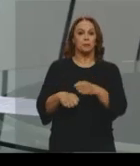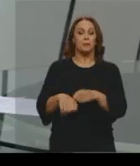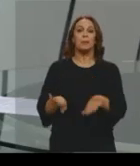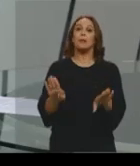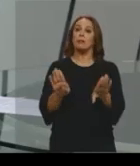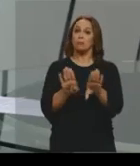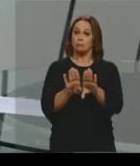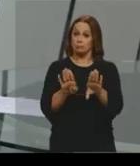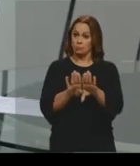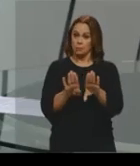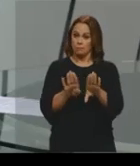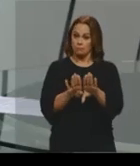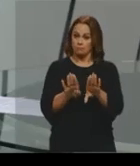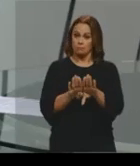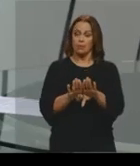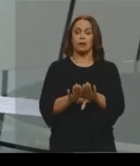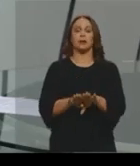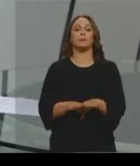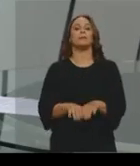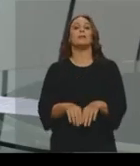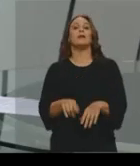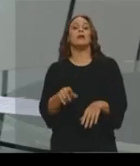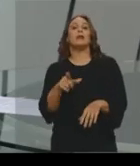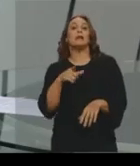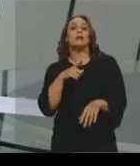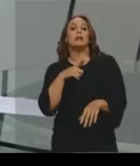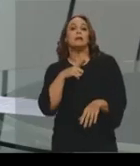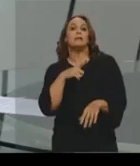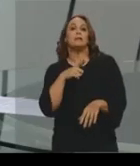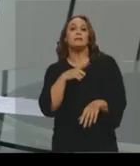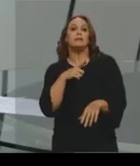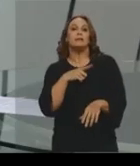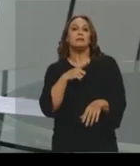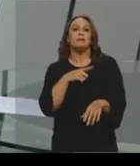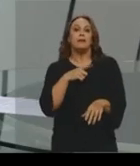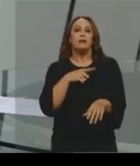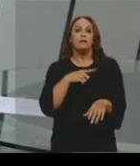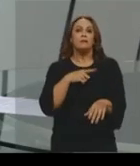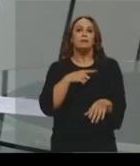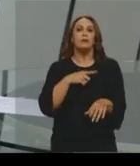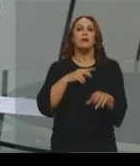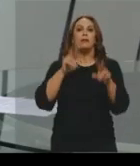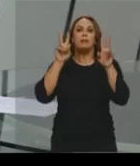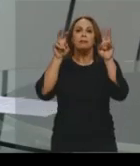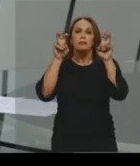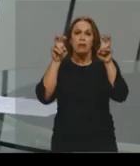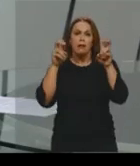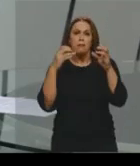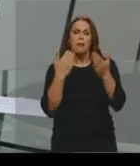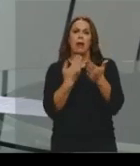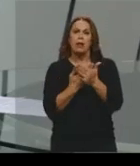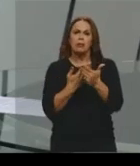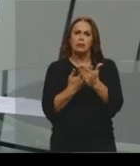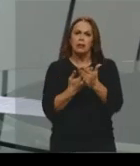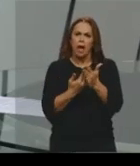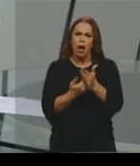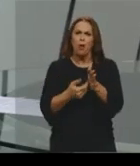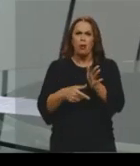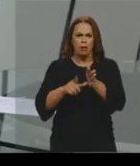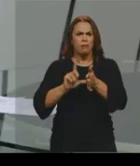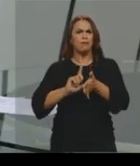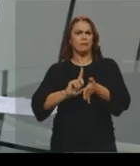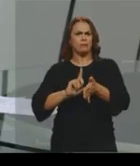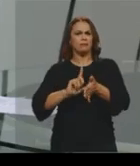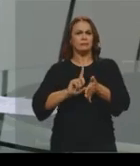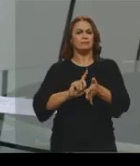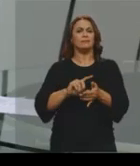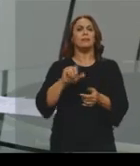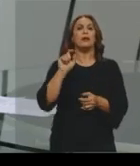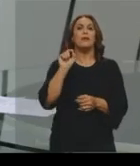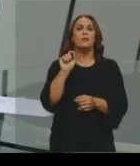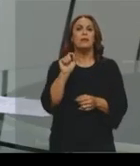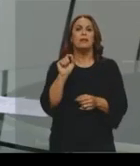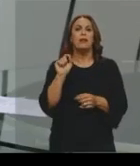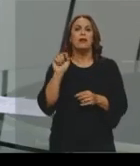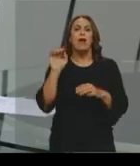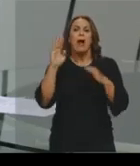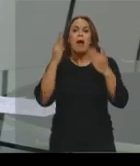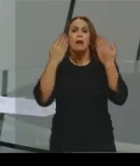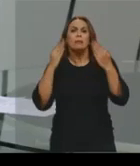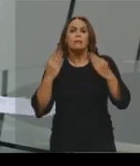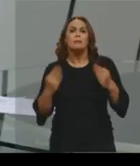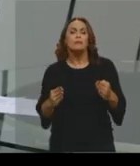perguntas desse tema, nós vamos abordar também os assuntos da aula passada, onde nós analisamos a crise econômica